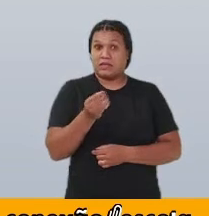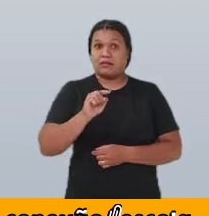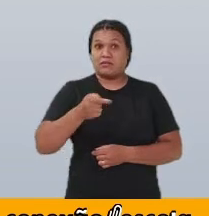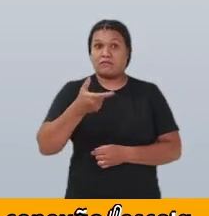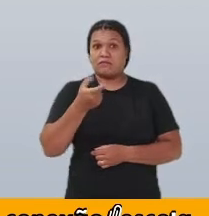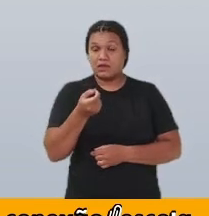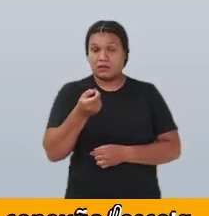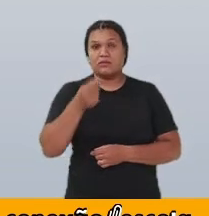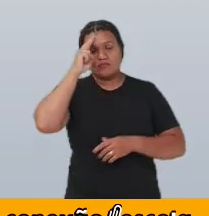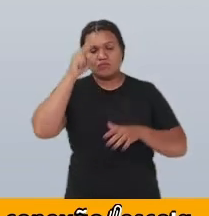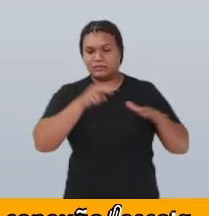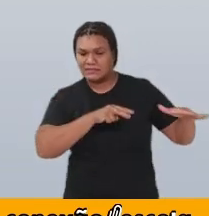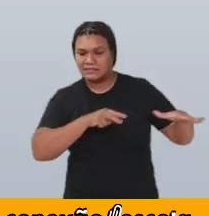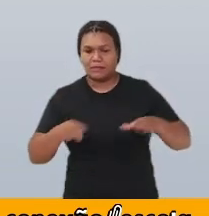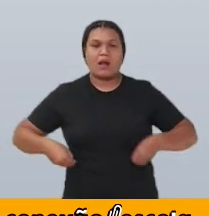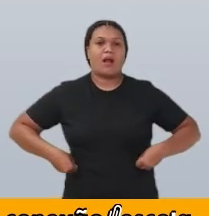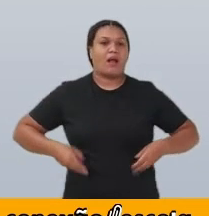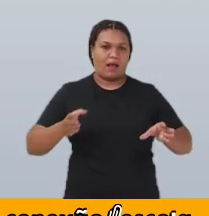60,20 por semana.